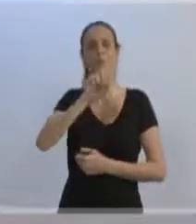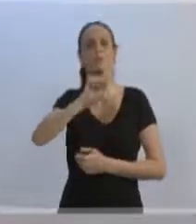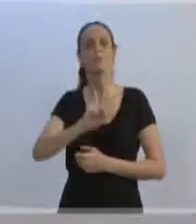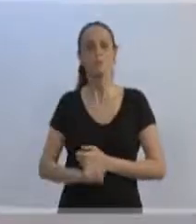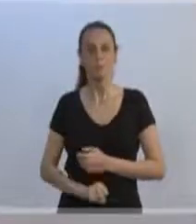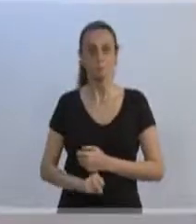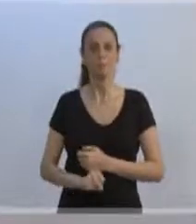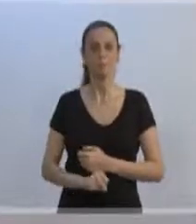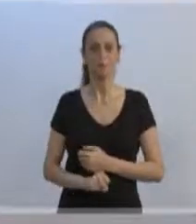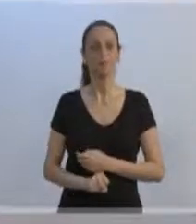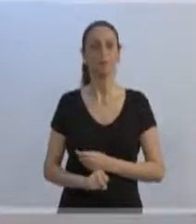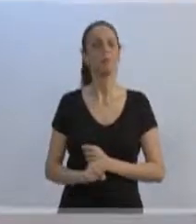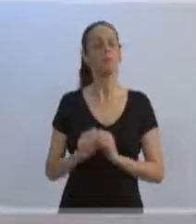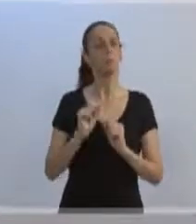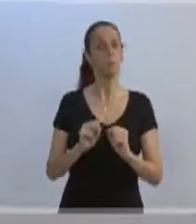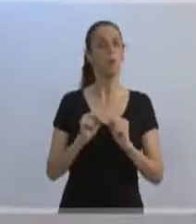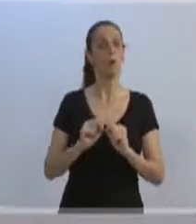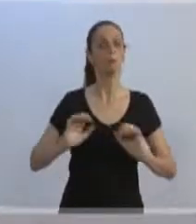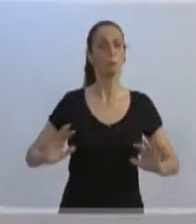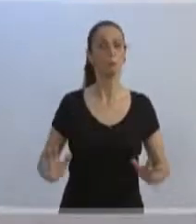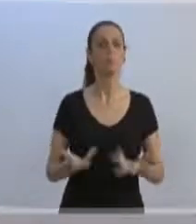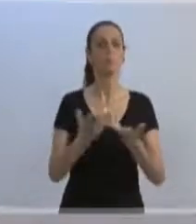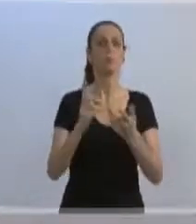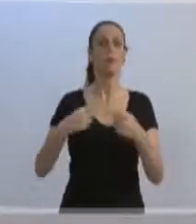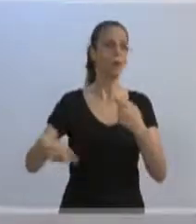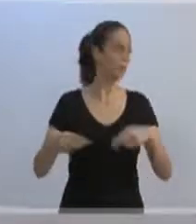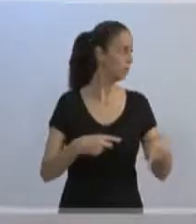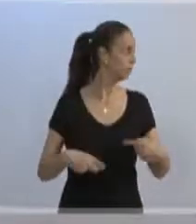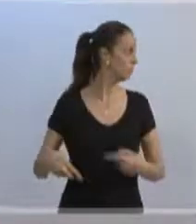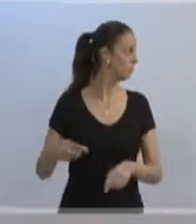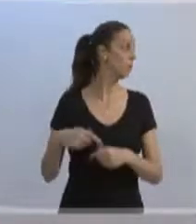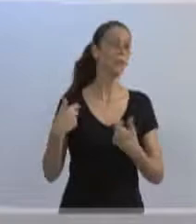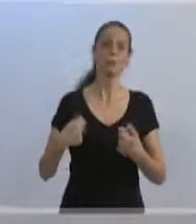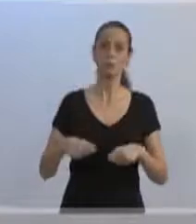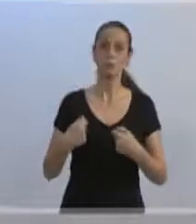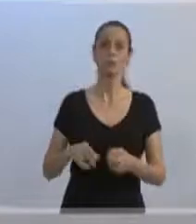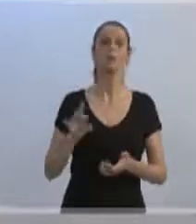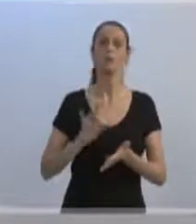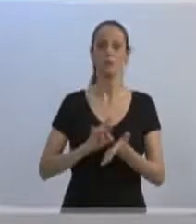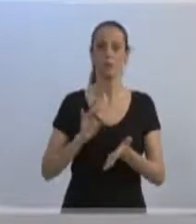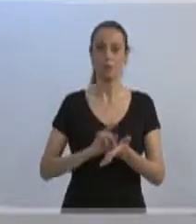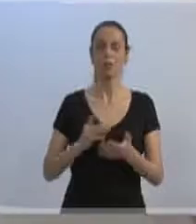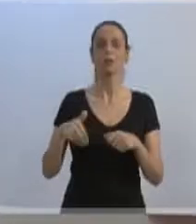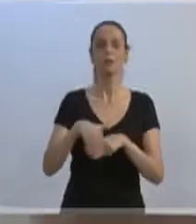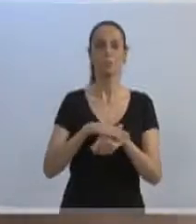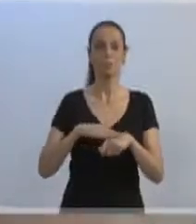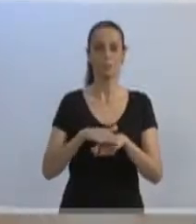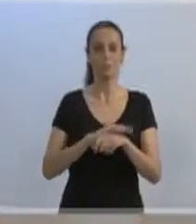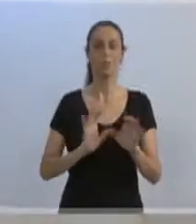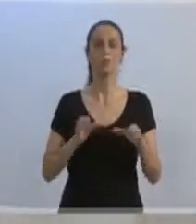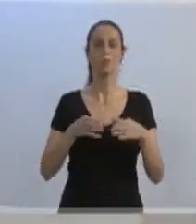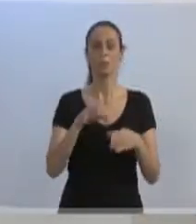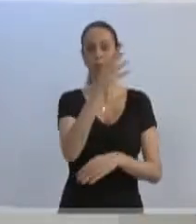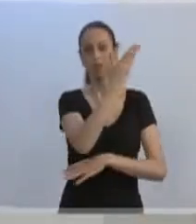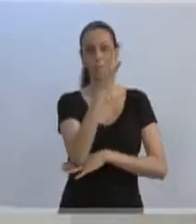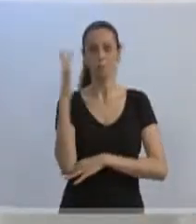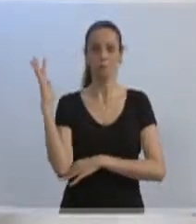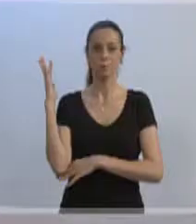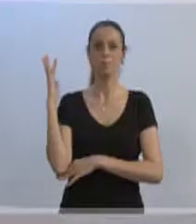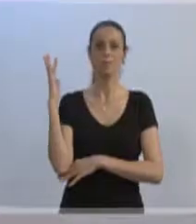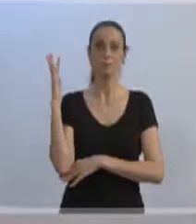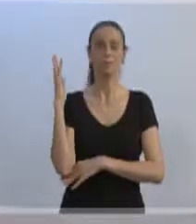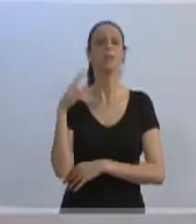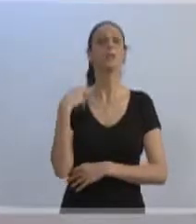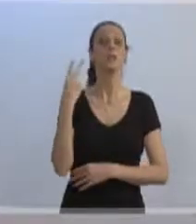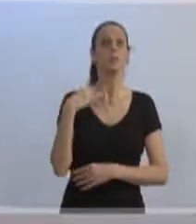cidade eu também vejo que isso pode ser fomentado aliás é uma discussão o que a gente vem travando sobretudo na comissão do meio ambiente onde o vereador